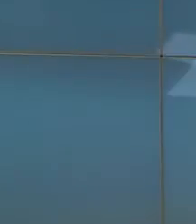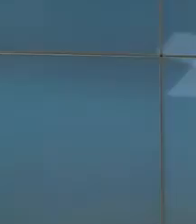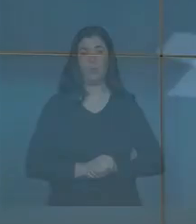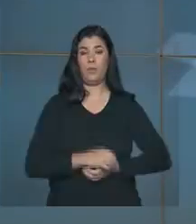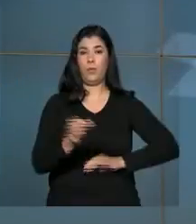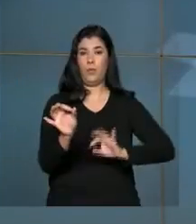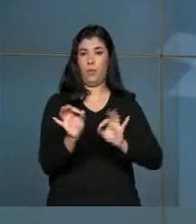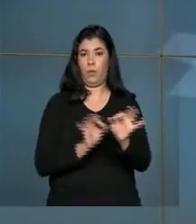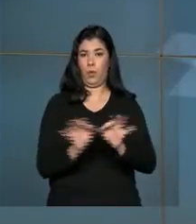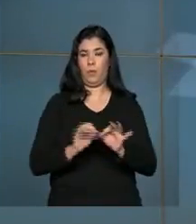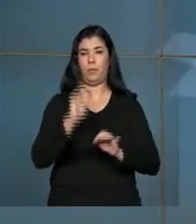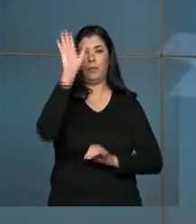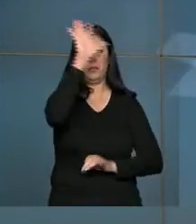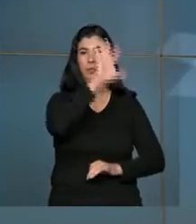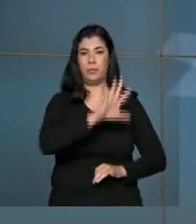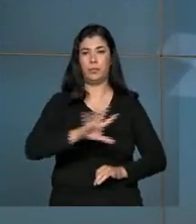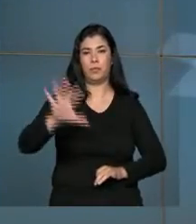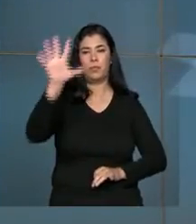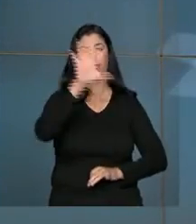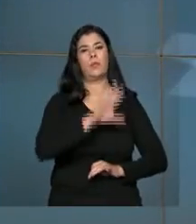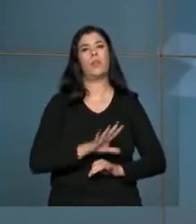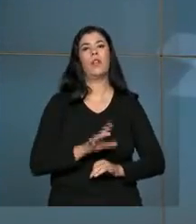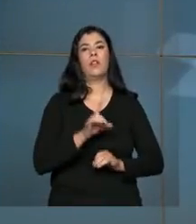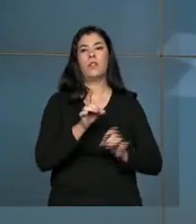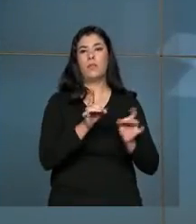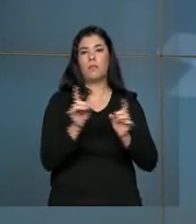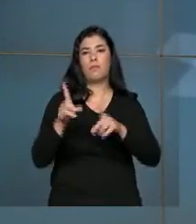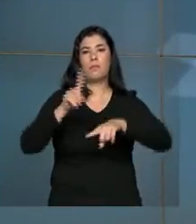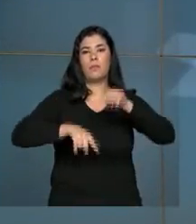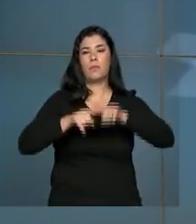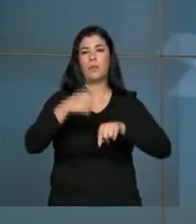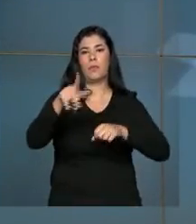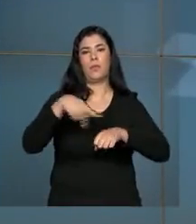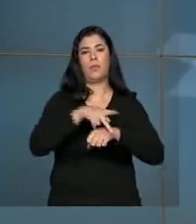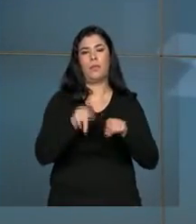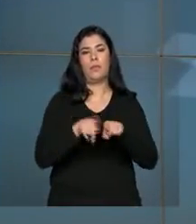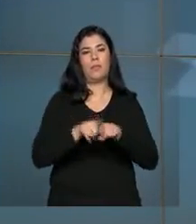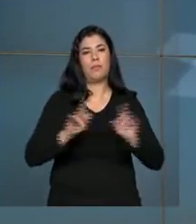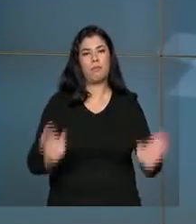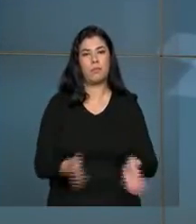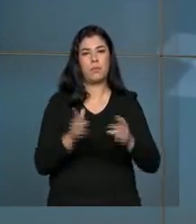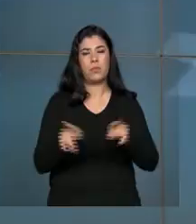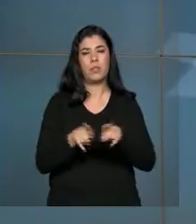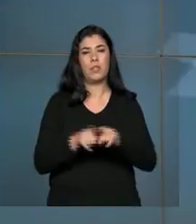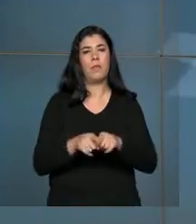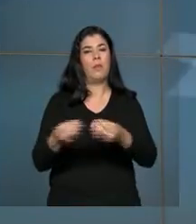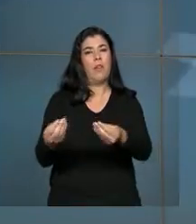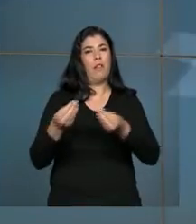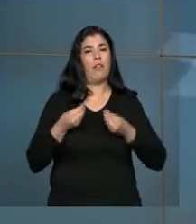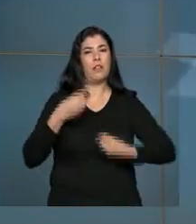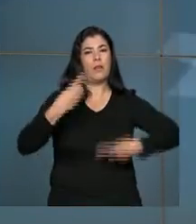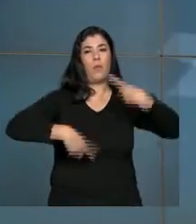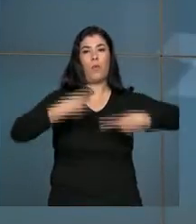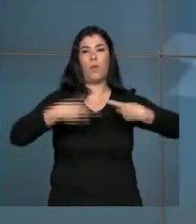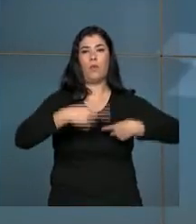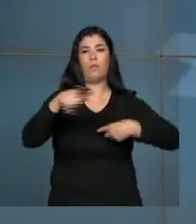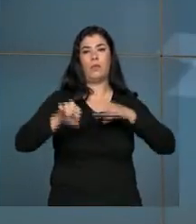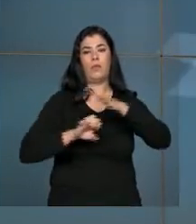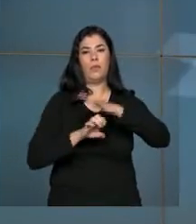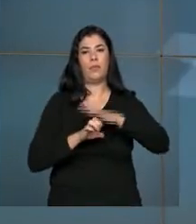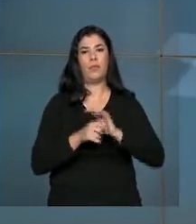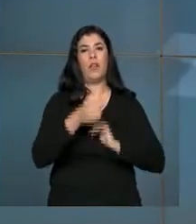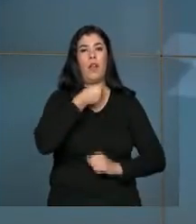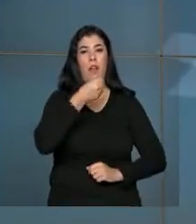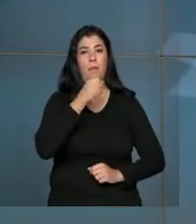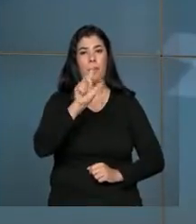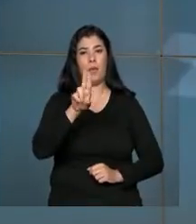O Plano Nacional de Exportações traz medidas que vão estimular o setor, além de trazer competitividade. A repórter Luana